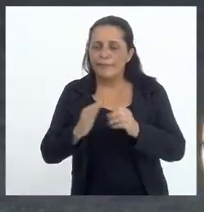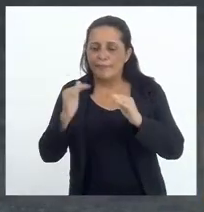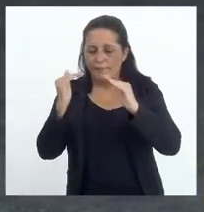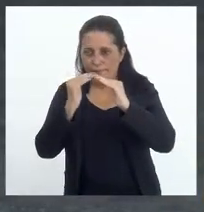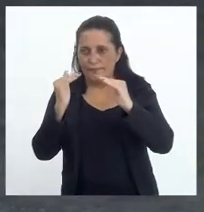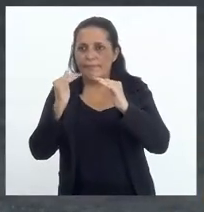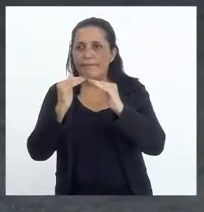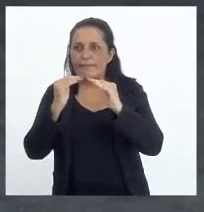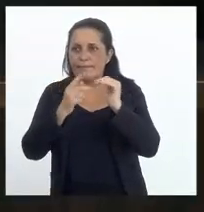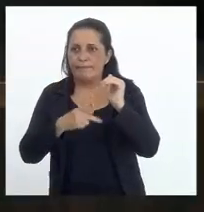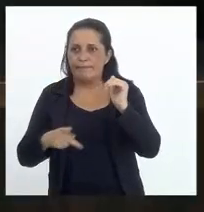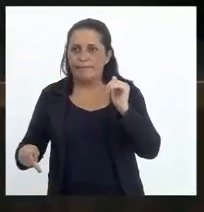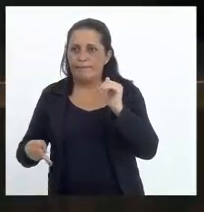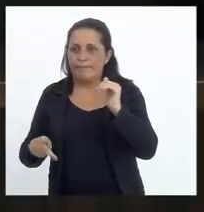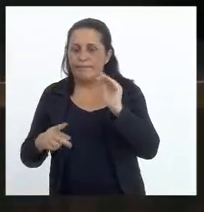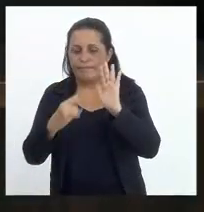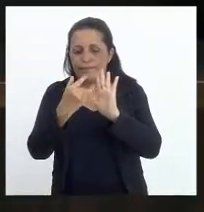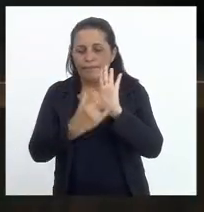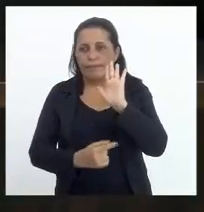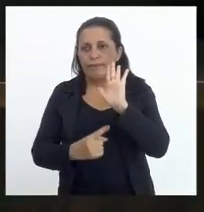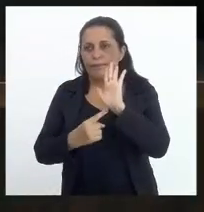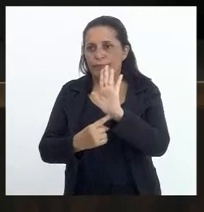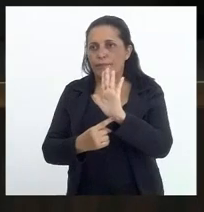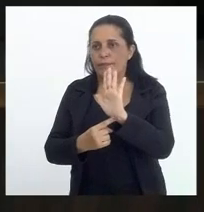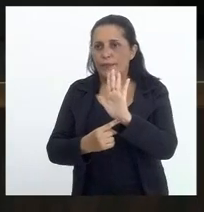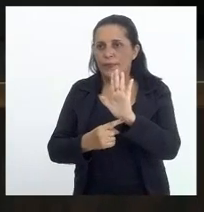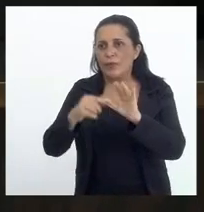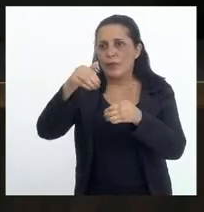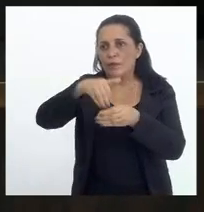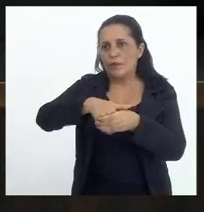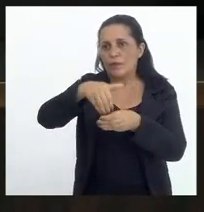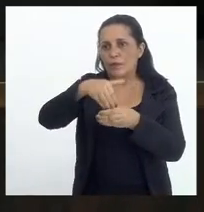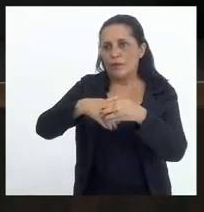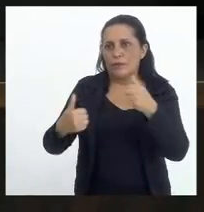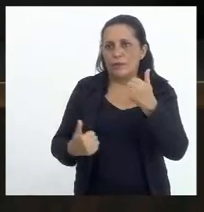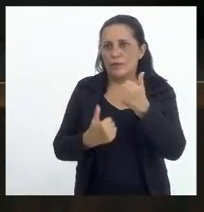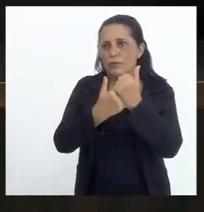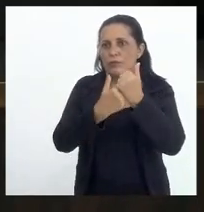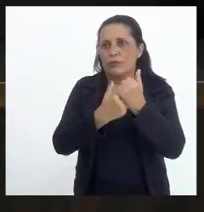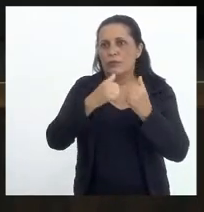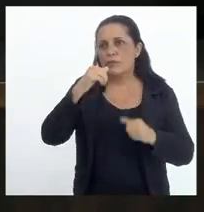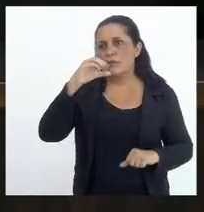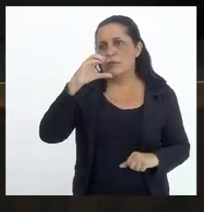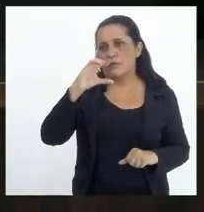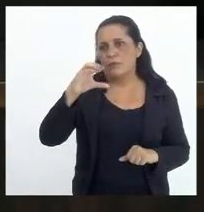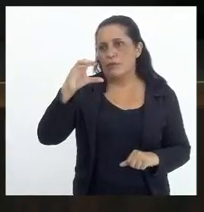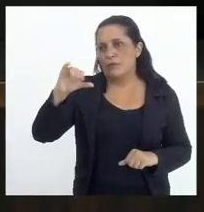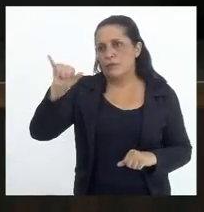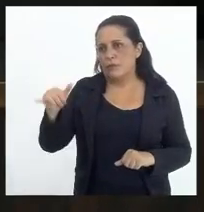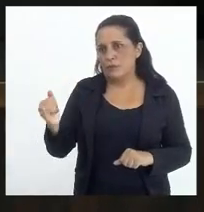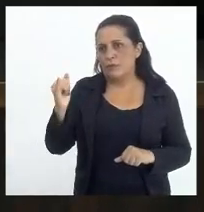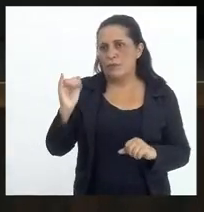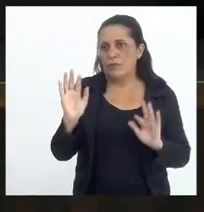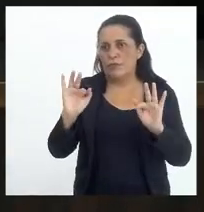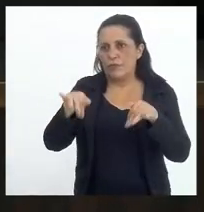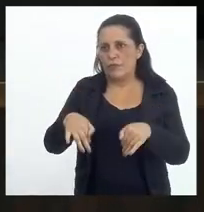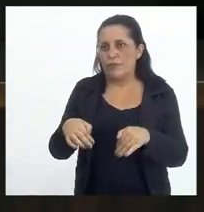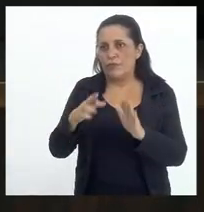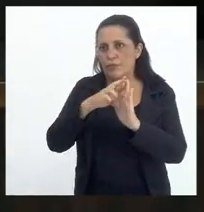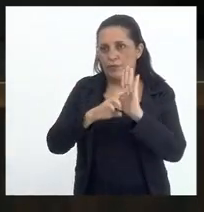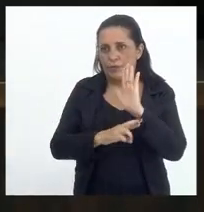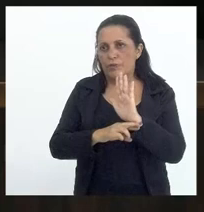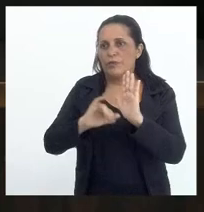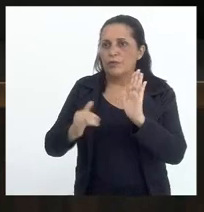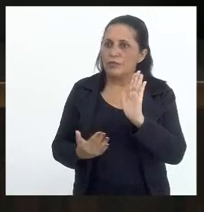Favorável, presidente. Os pareceres emitidos em votação substitutivo da CCJ, conforme a final de redação que a presidência defere. Se os que